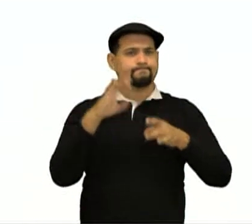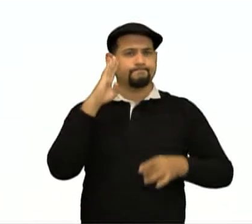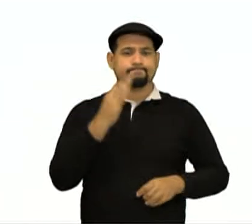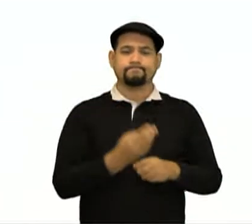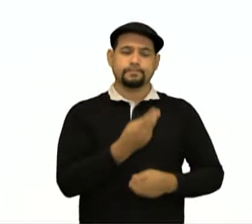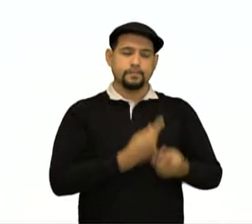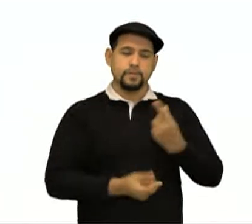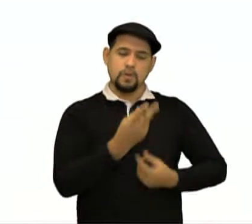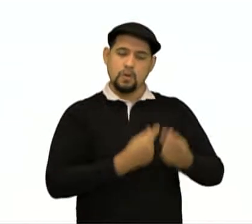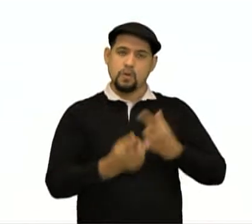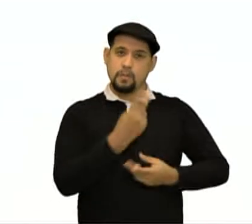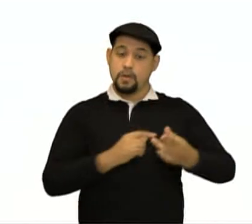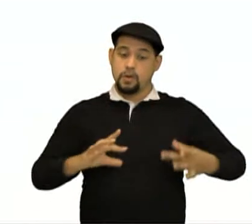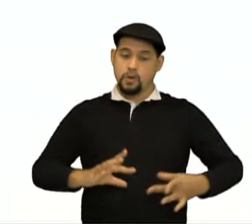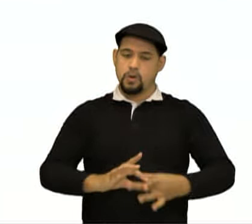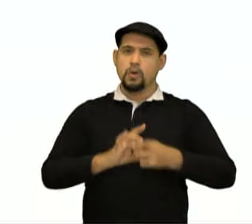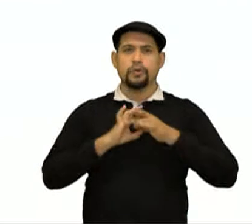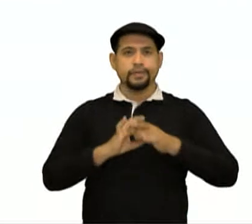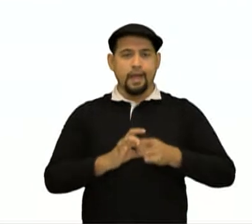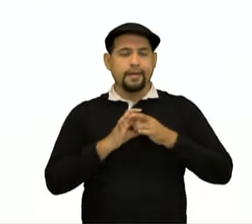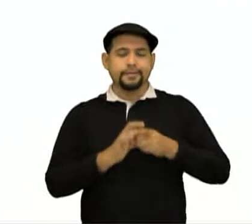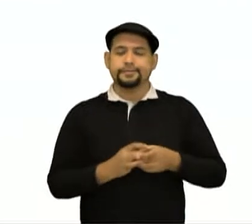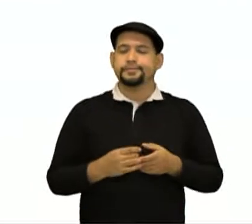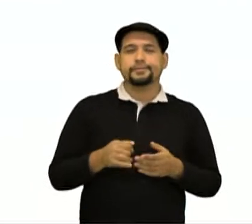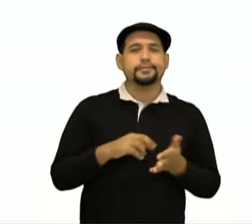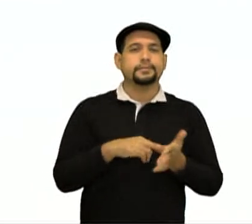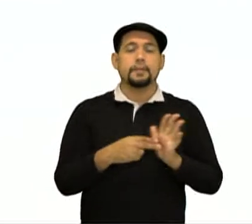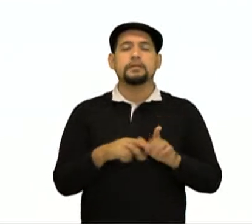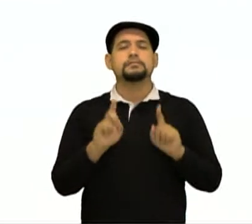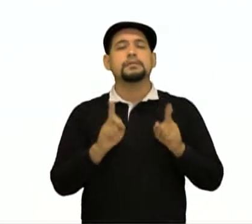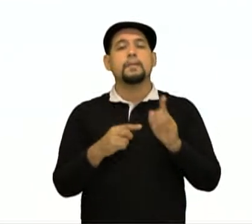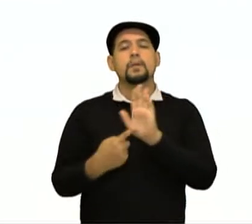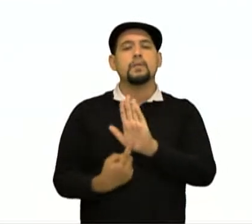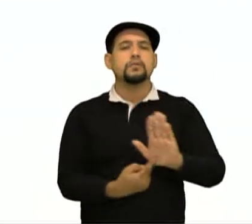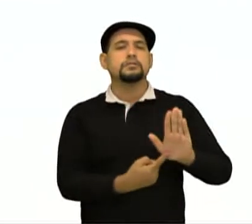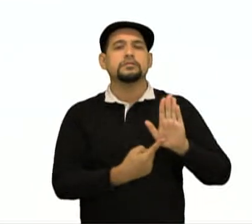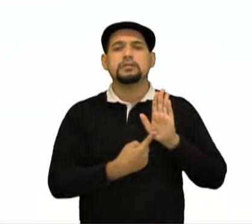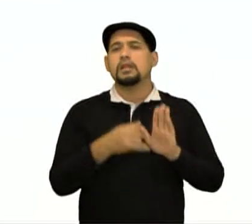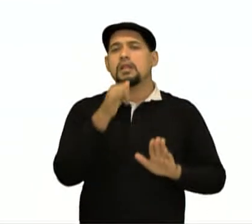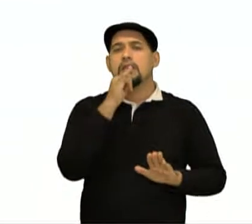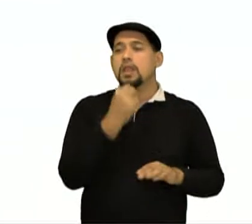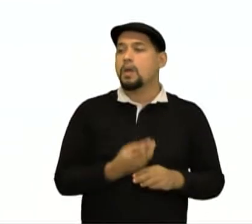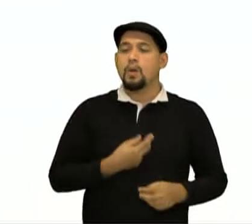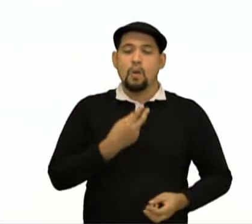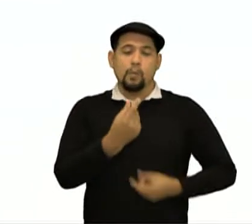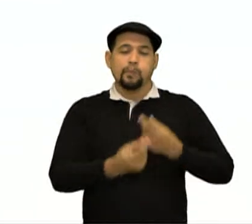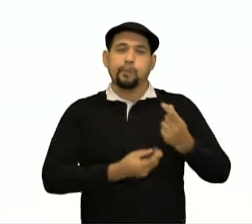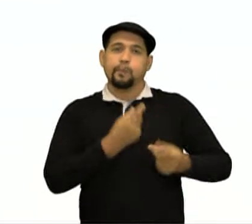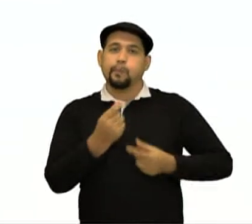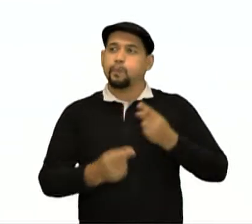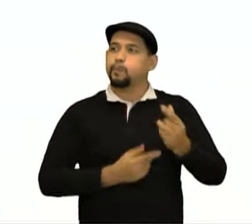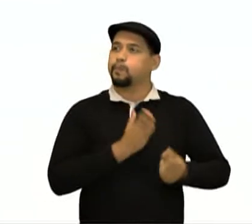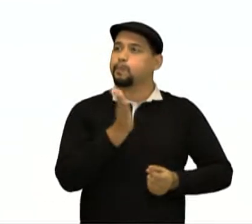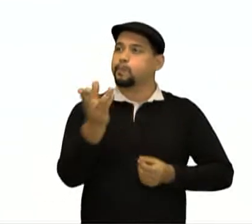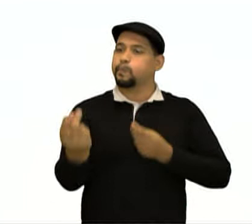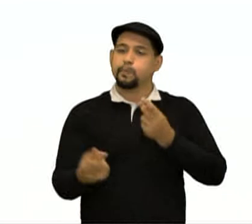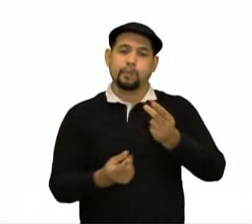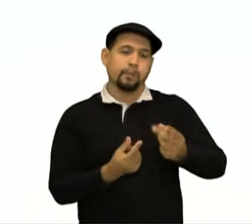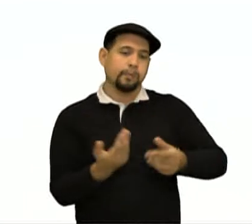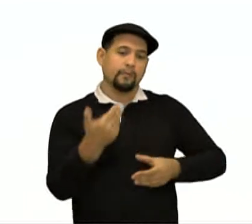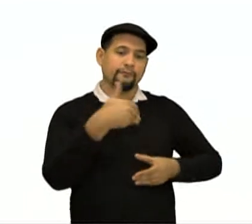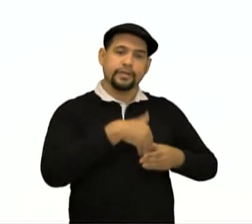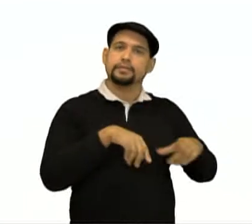econômicas vinculadas no jogo de interesses sempre destacando Vai vendo economia mundial e as organizações